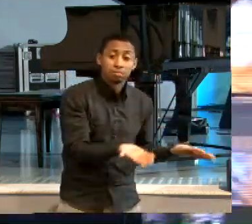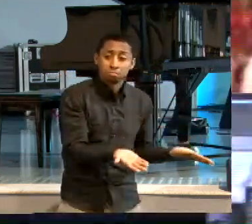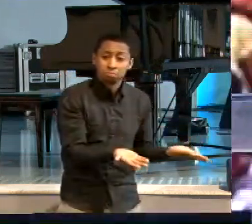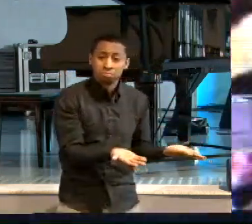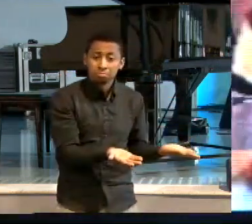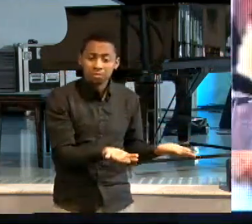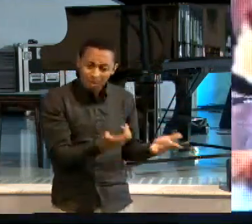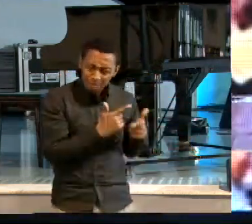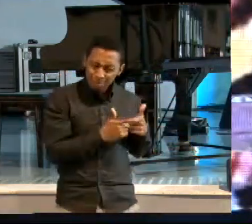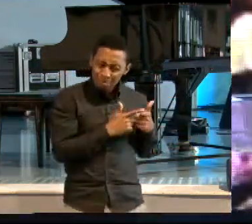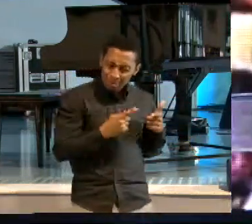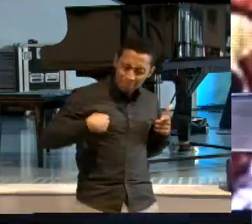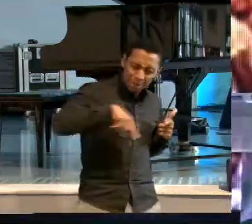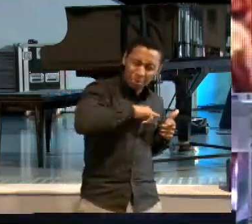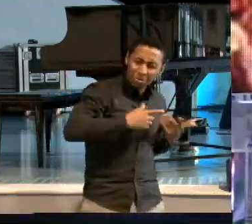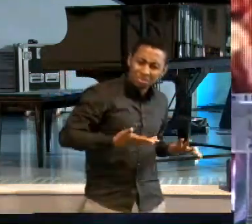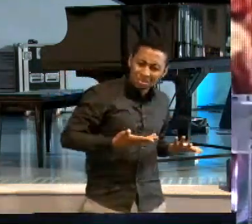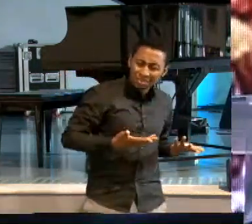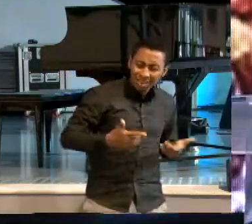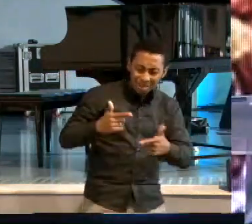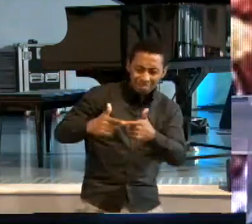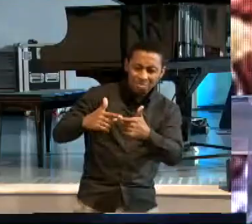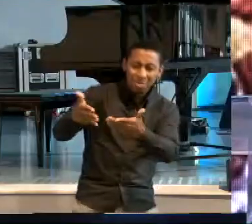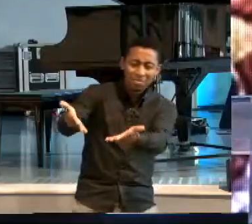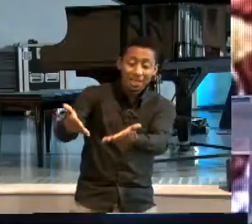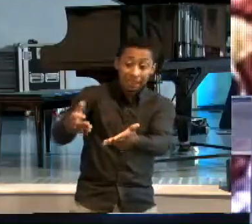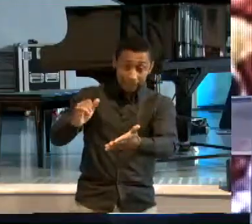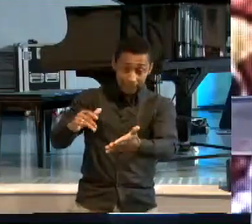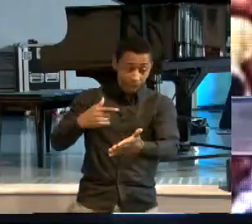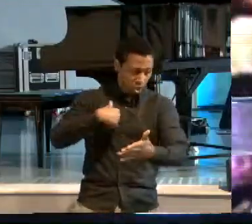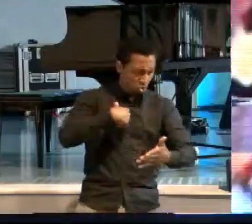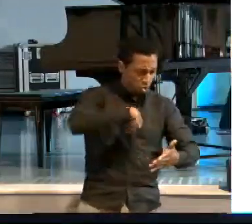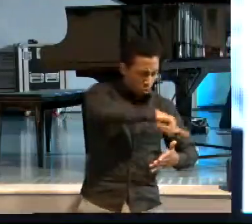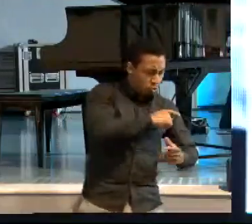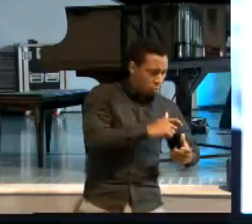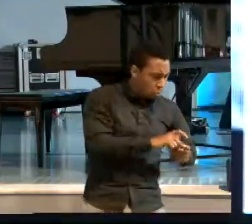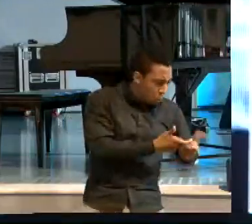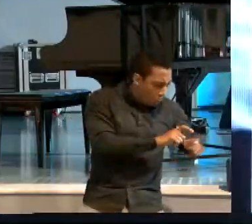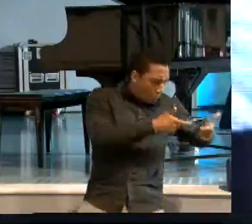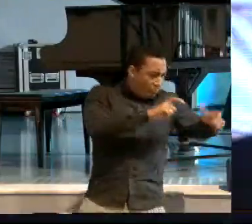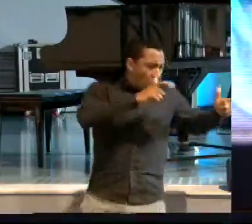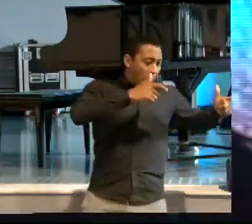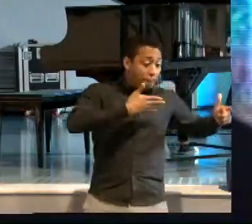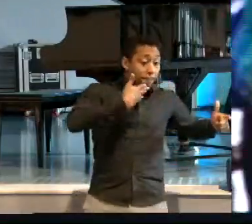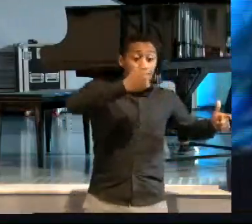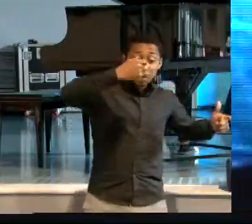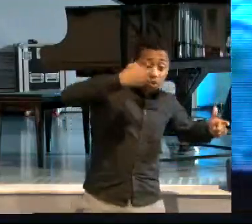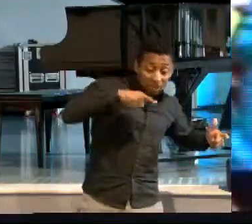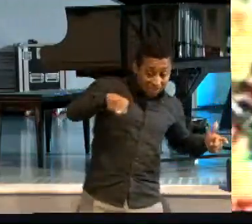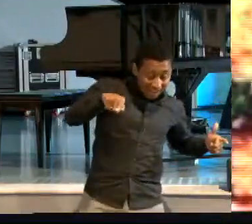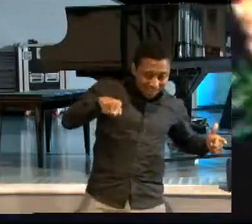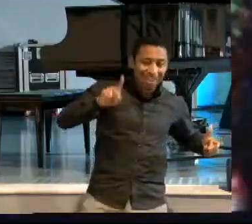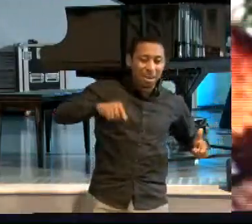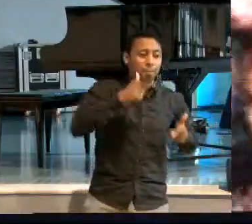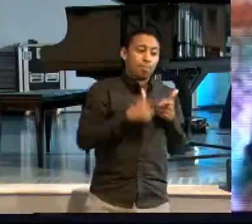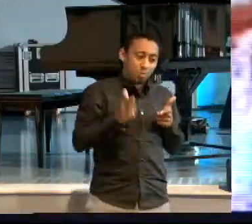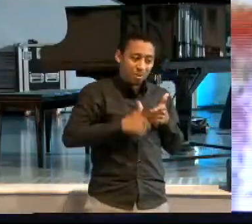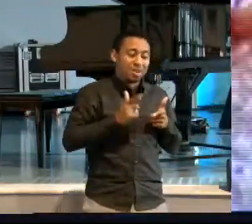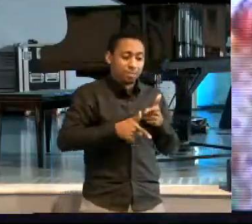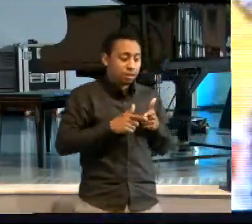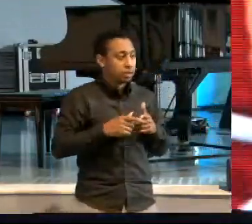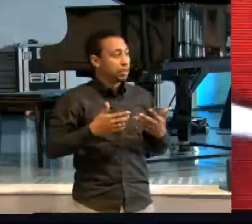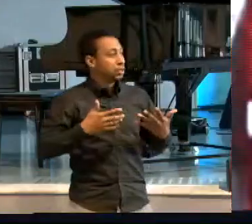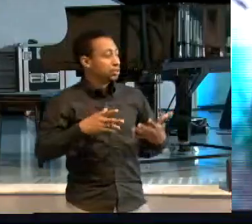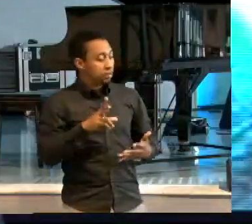para eles. Se não é um problema para eles, não deveria ser um problema para a gente. E, de repente, eu fico chocado. Eu digo: nunca pensei nesse